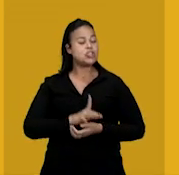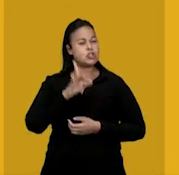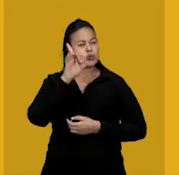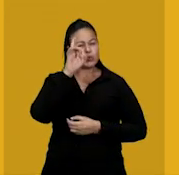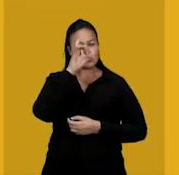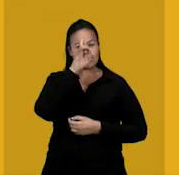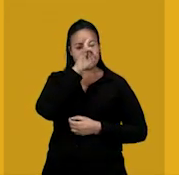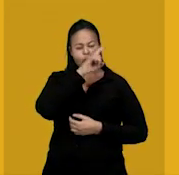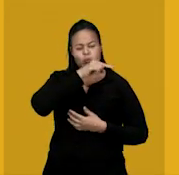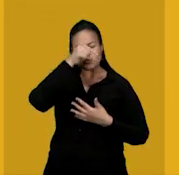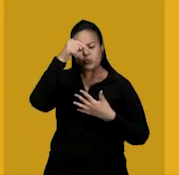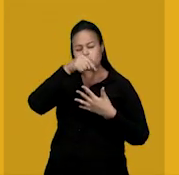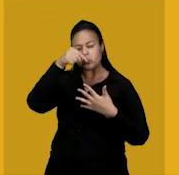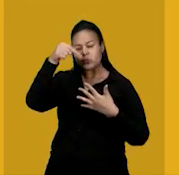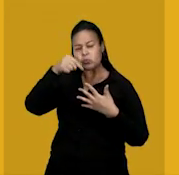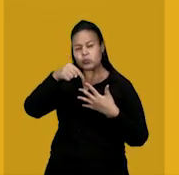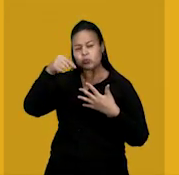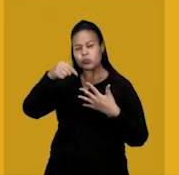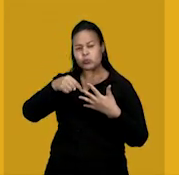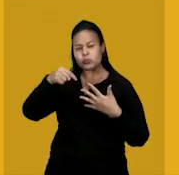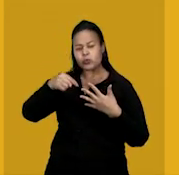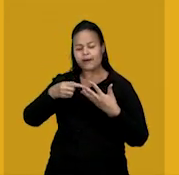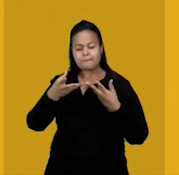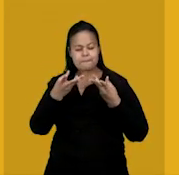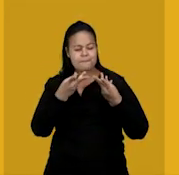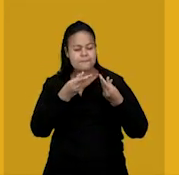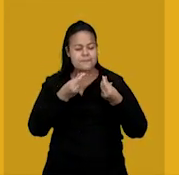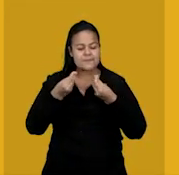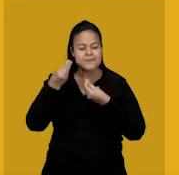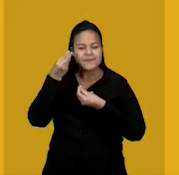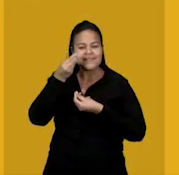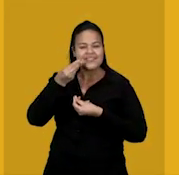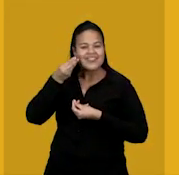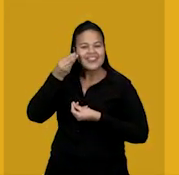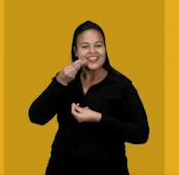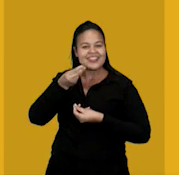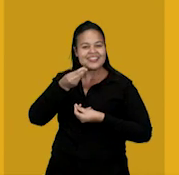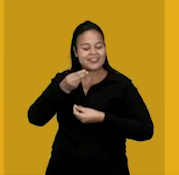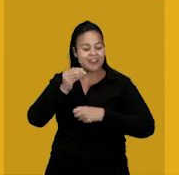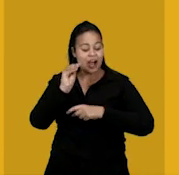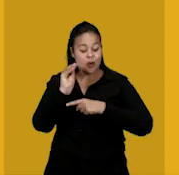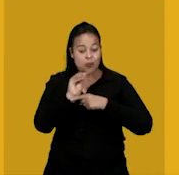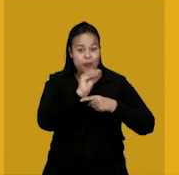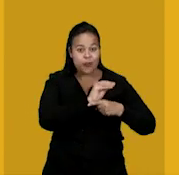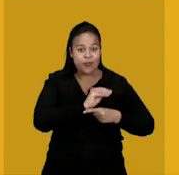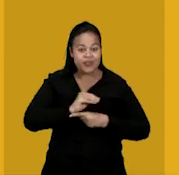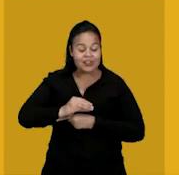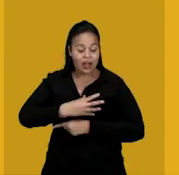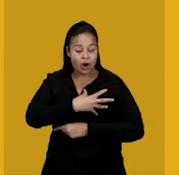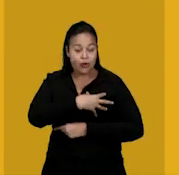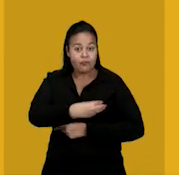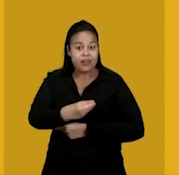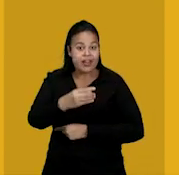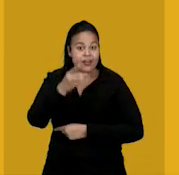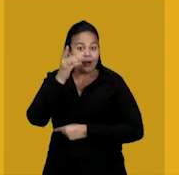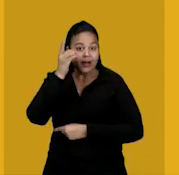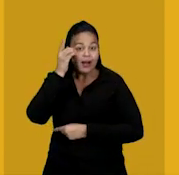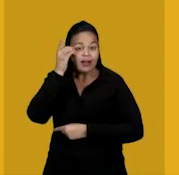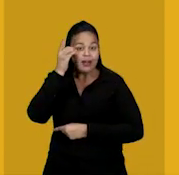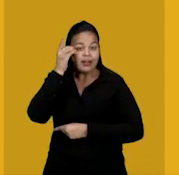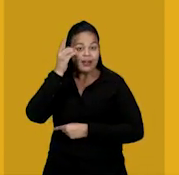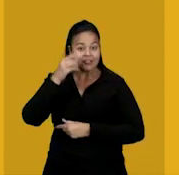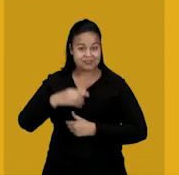filho como um momento de ruptura na vida de um casal. Uma criança desejada, mas diferente. No